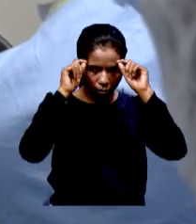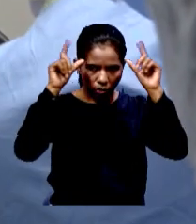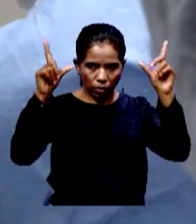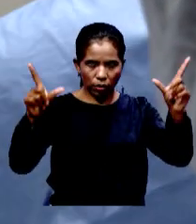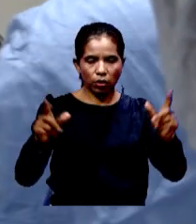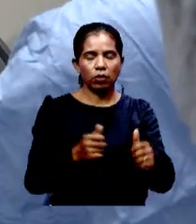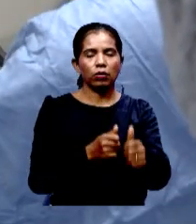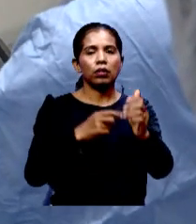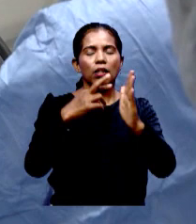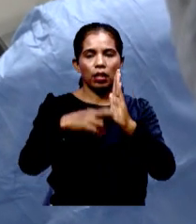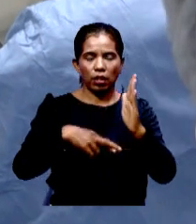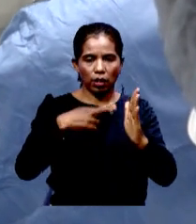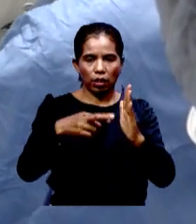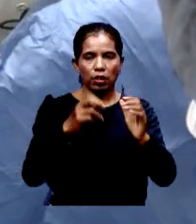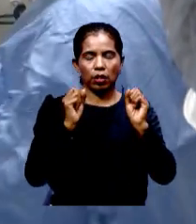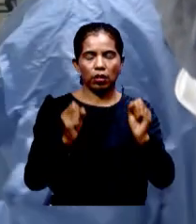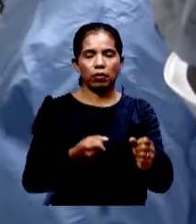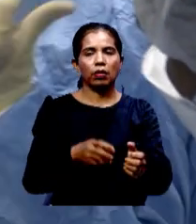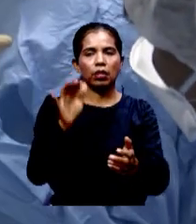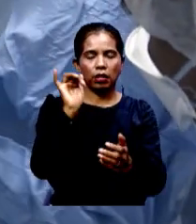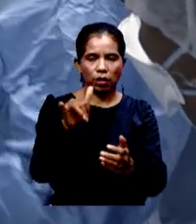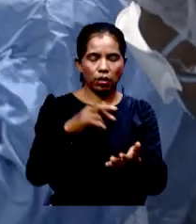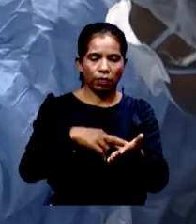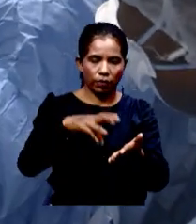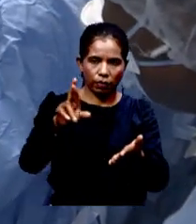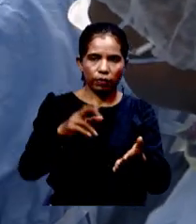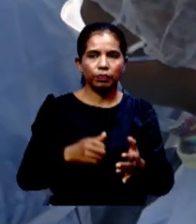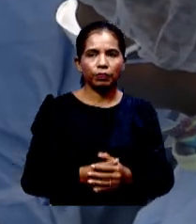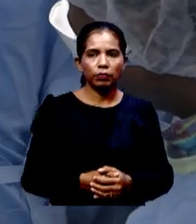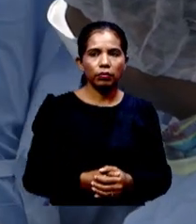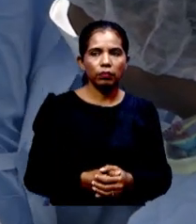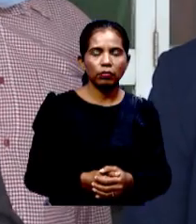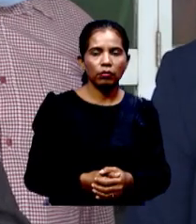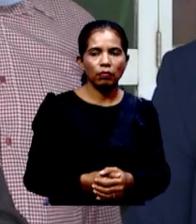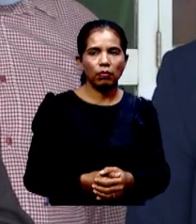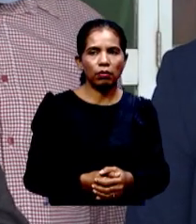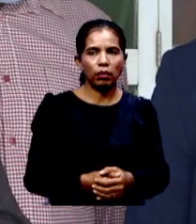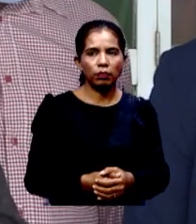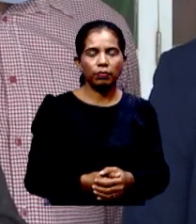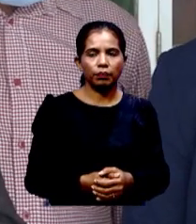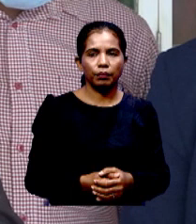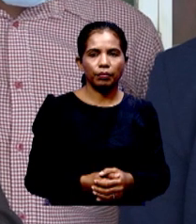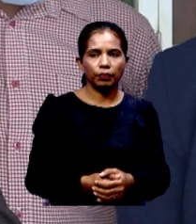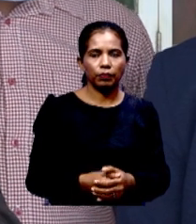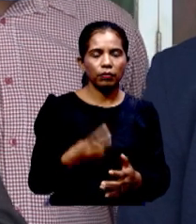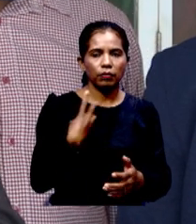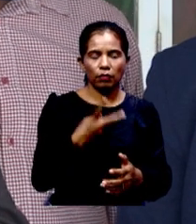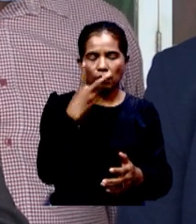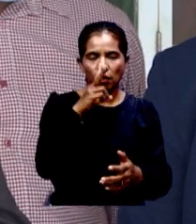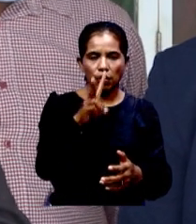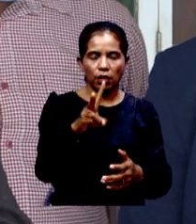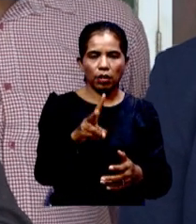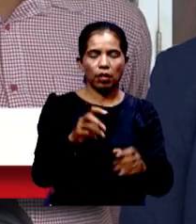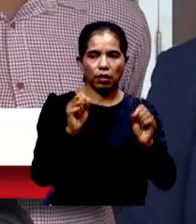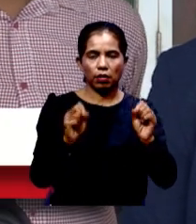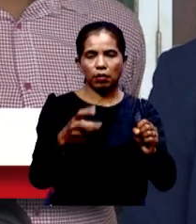preenche ona requisito onde retan acreditação. Very proud to say that the laboratory that has been equipped is actually meeting